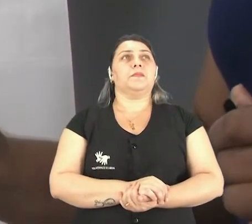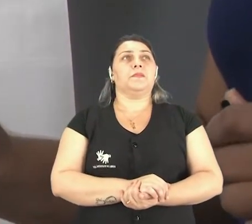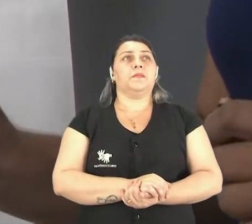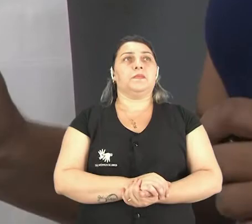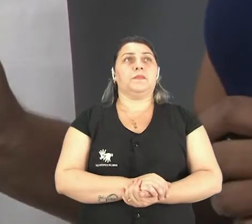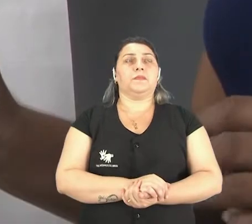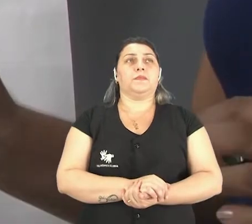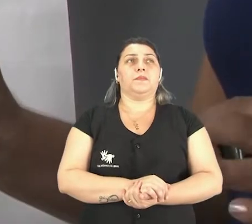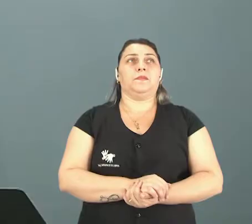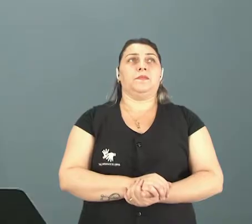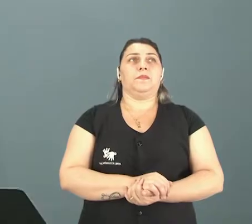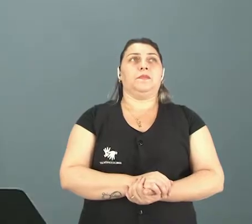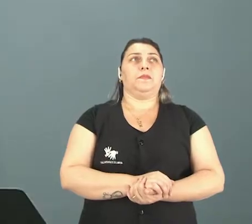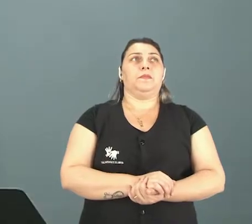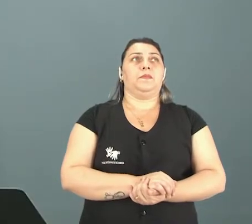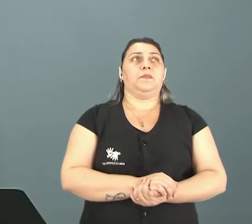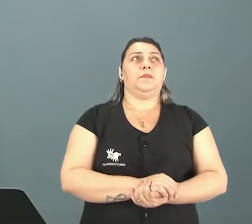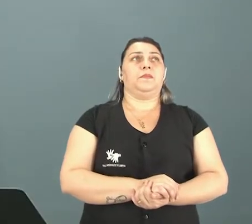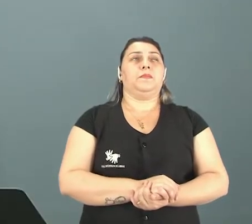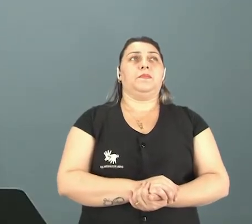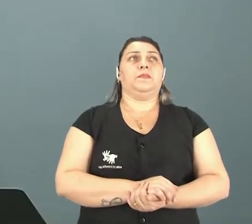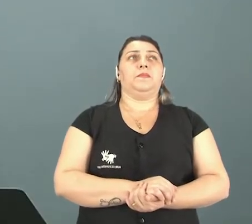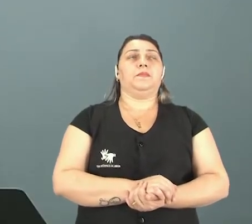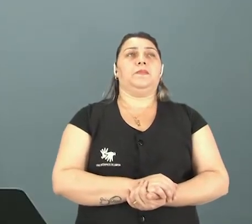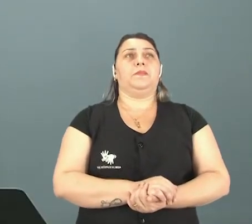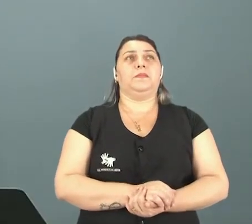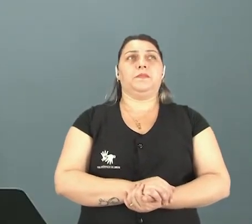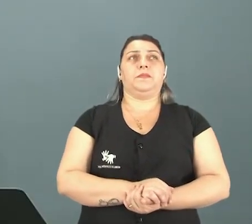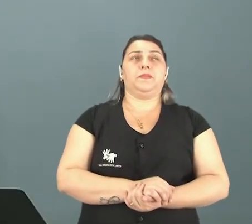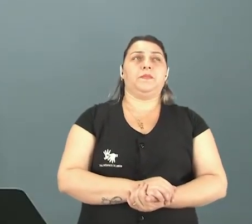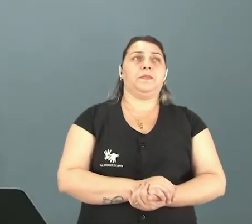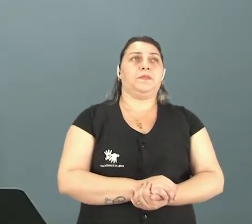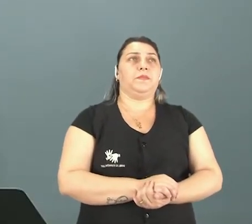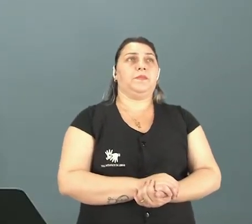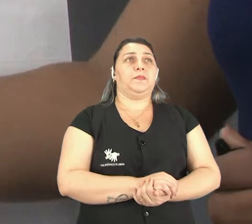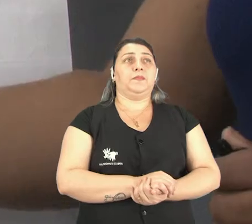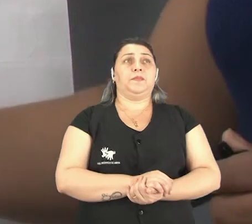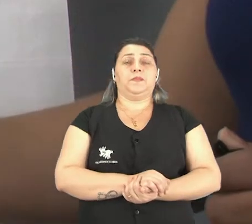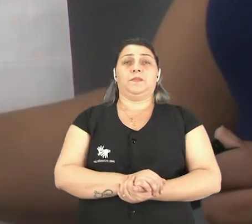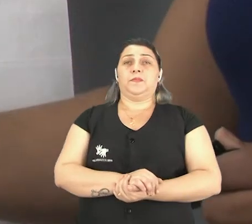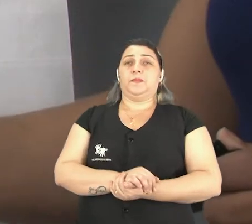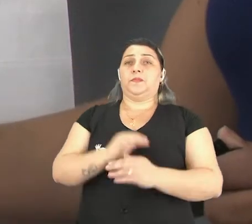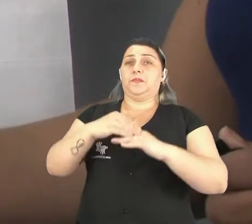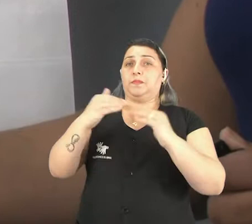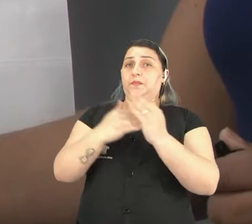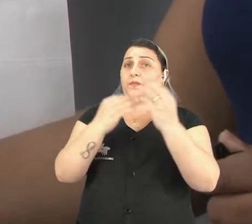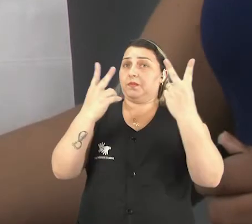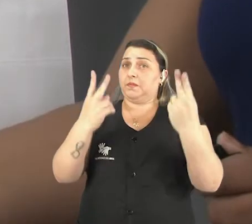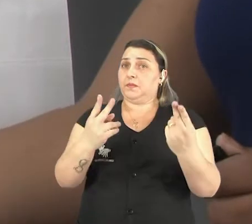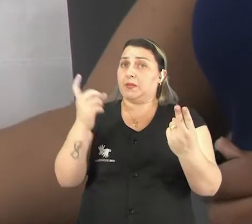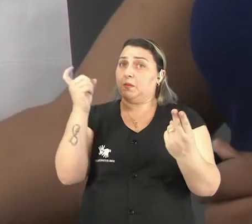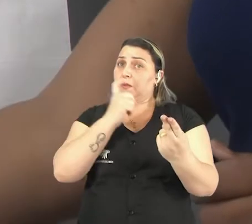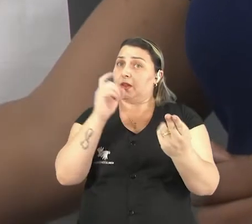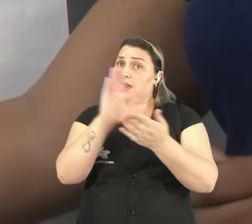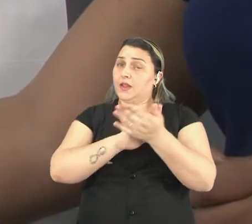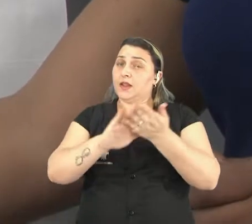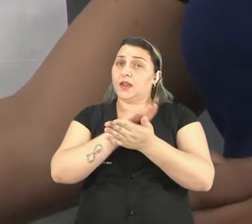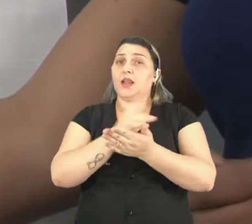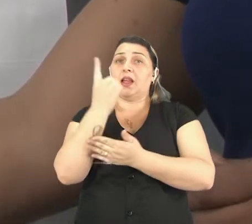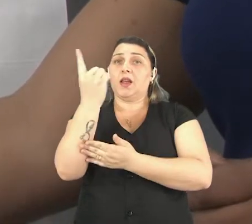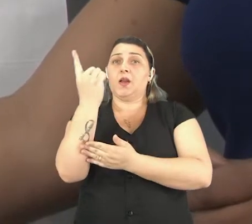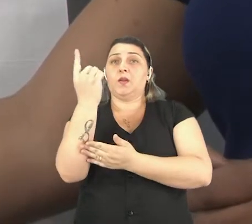Meus traços estão ficando bem retinhos, vocês estão observando, né? Tudo igualzinho, sem truque algum.